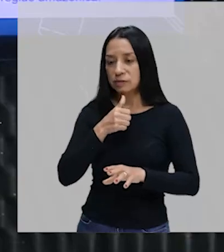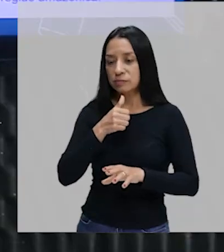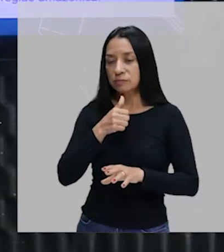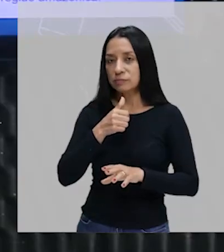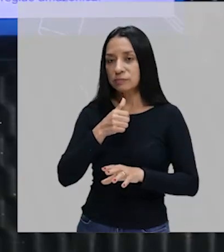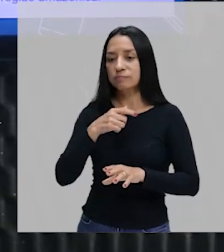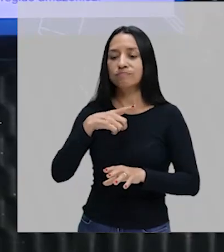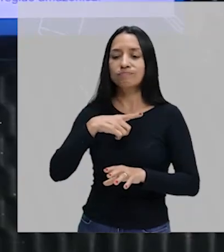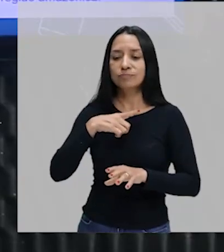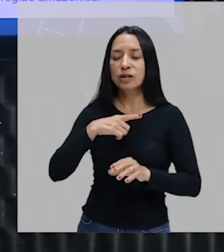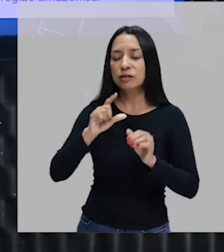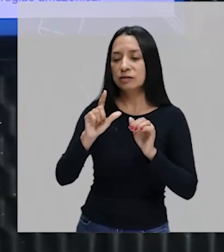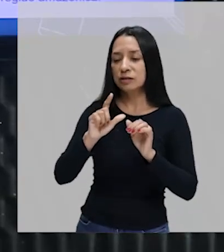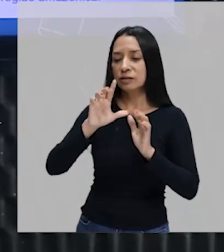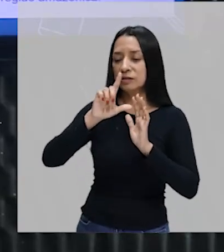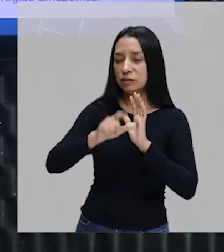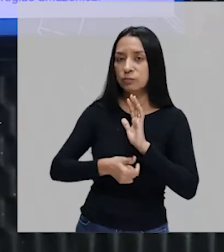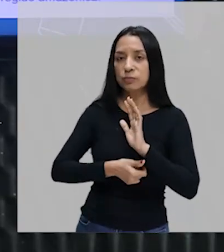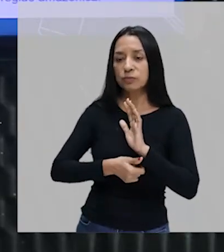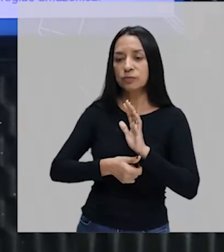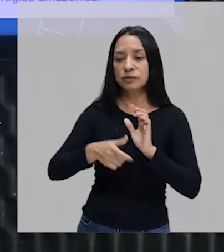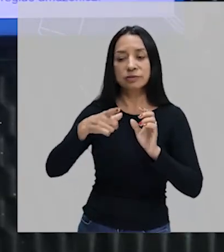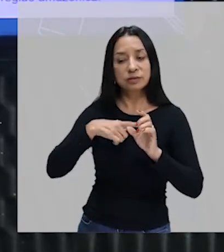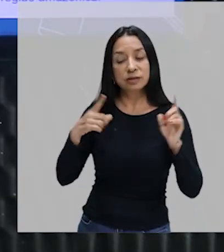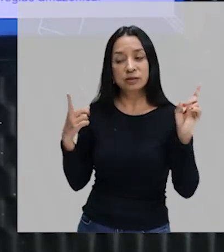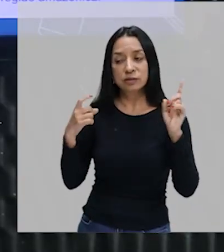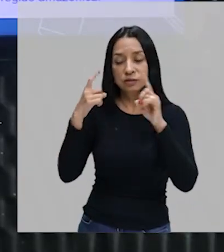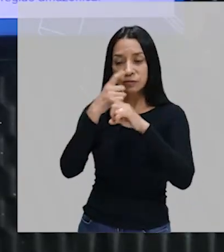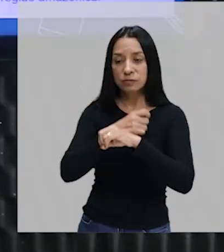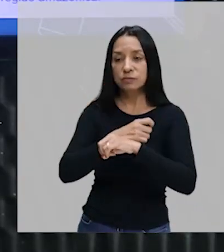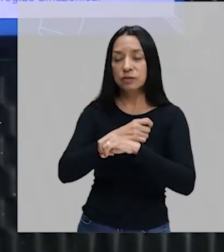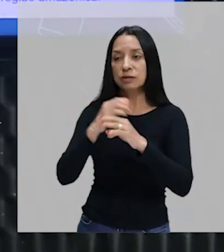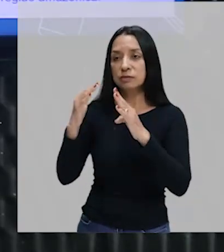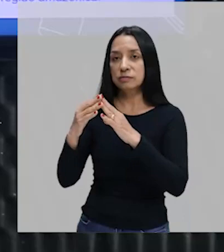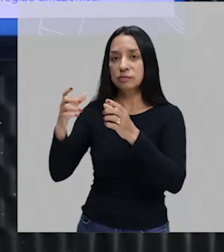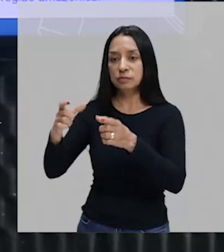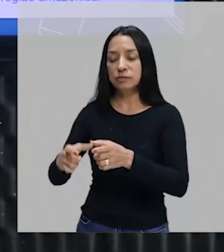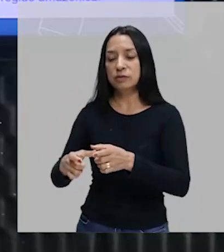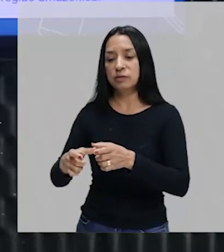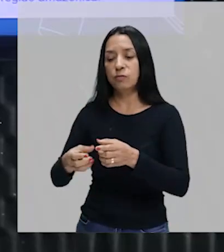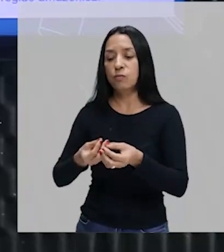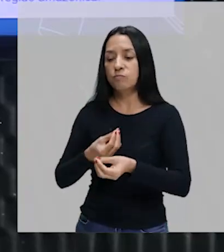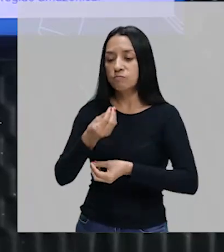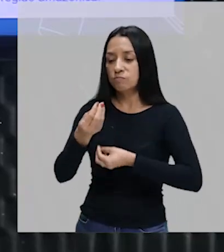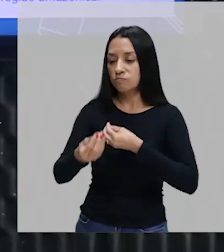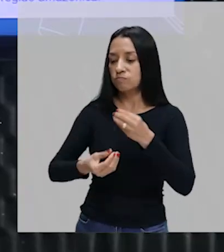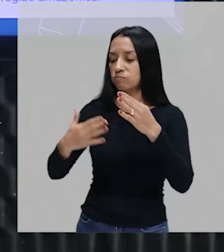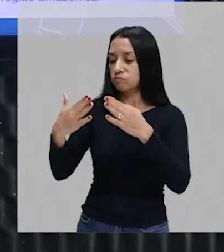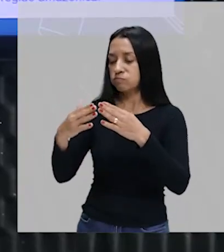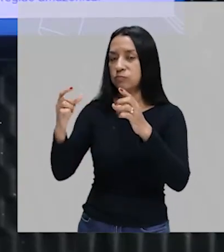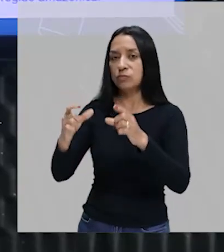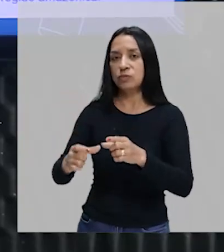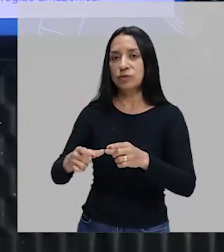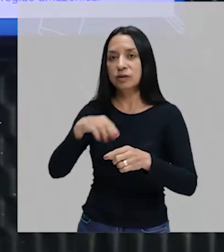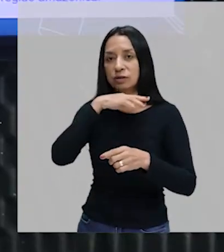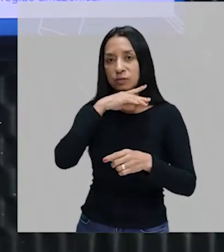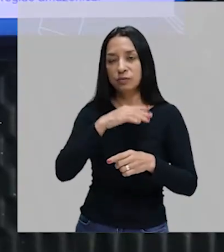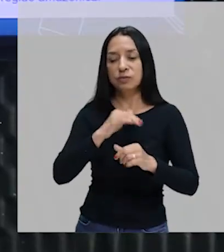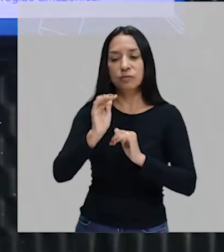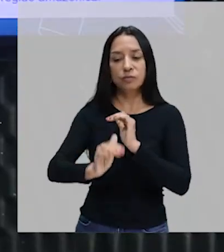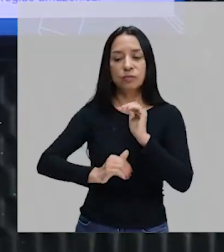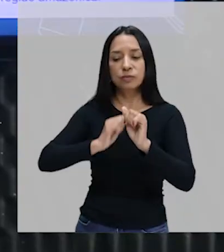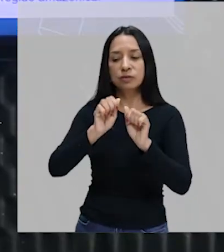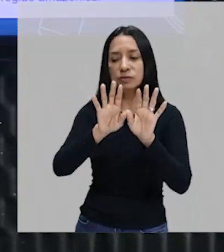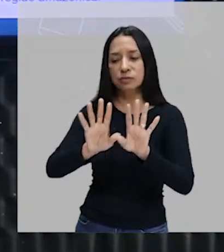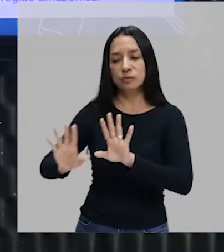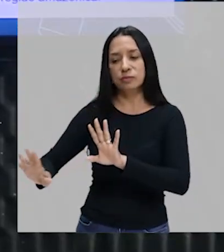de dificuldade de habitar, ele é um processo lento. Então, as condições de habitabilidade não eram boas no início. É um processo de ocupação